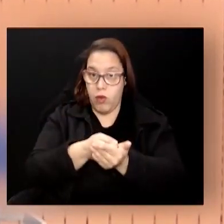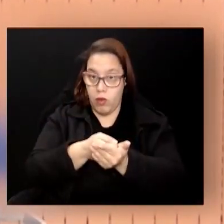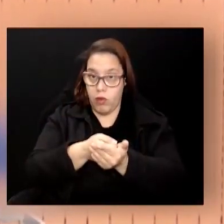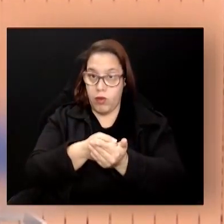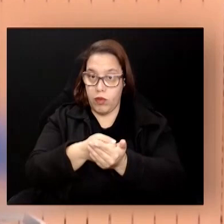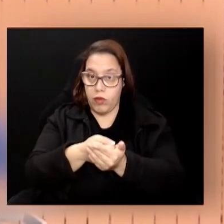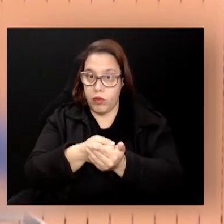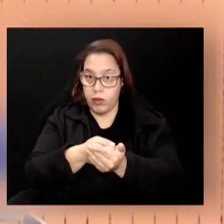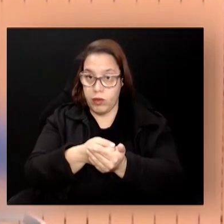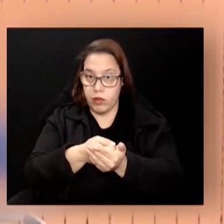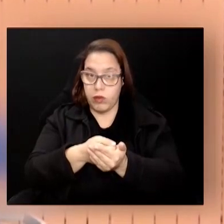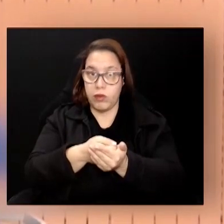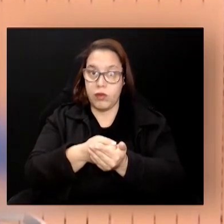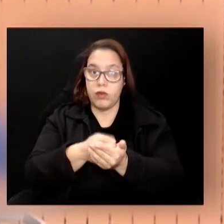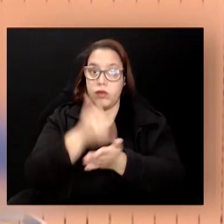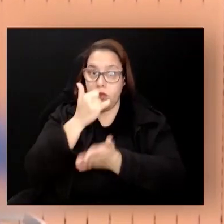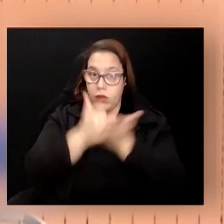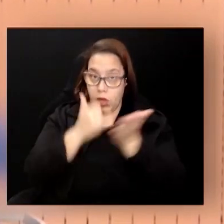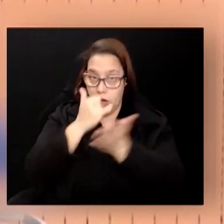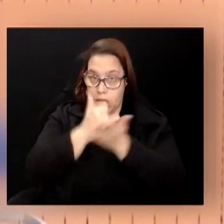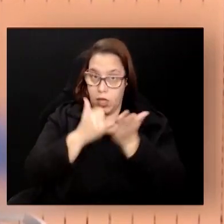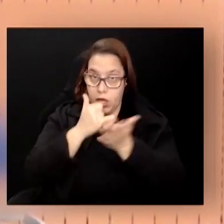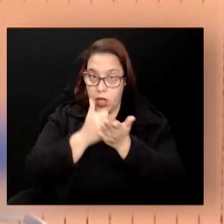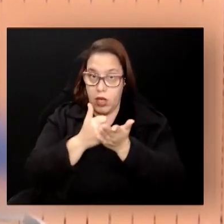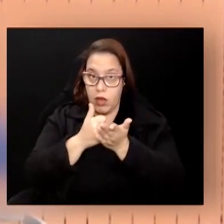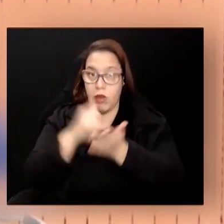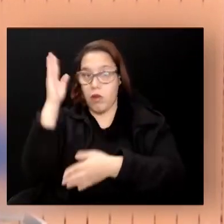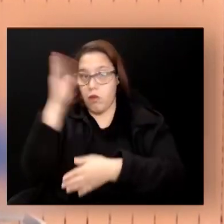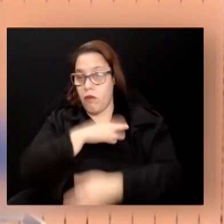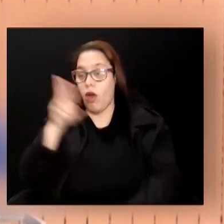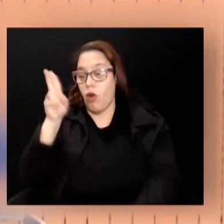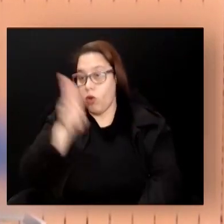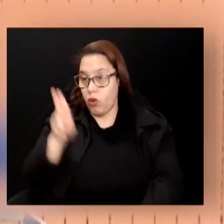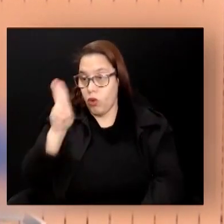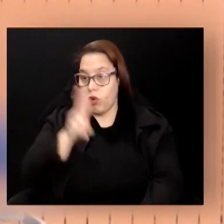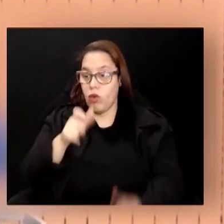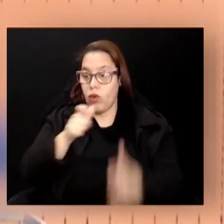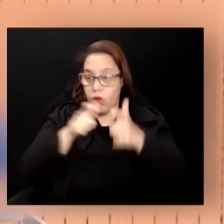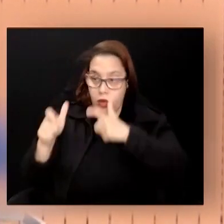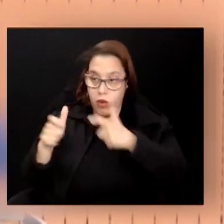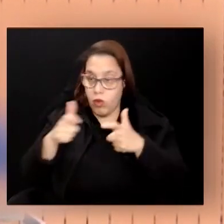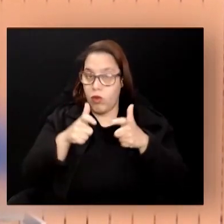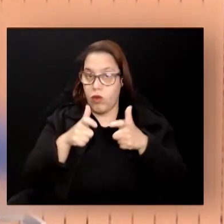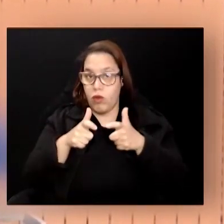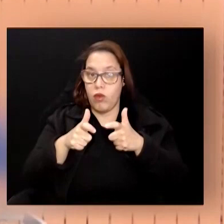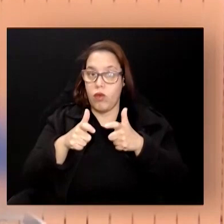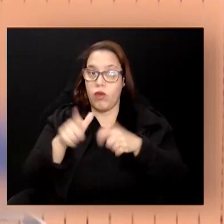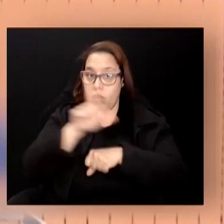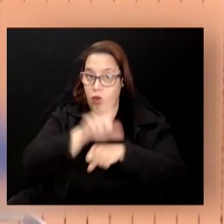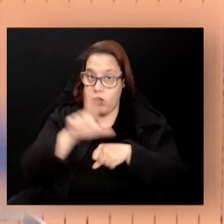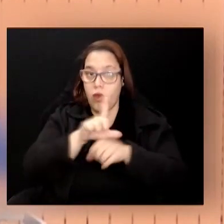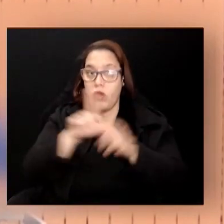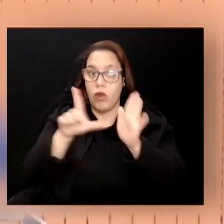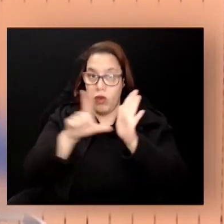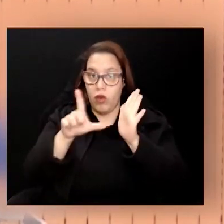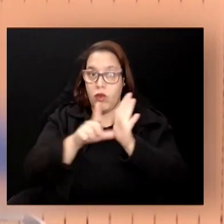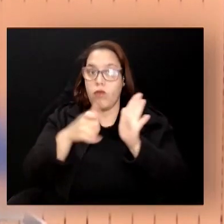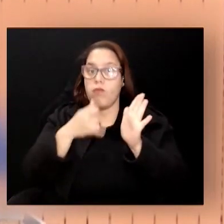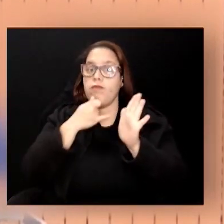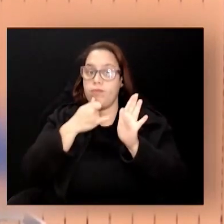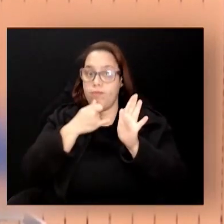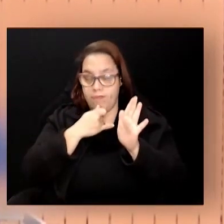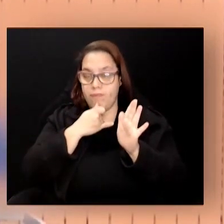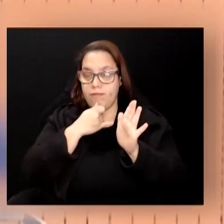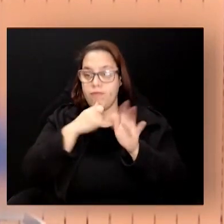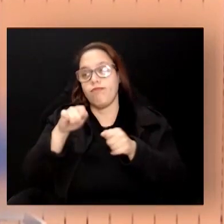taxas, com relação ao mau uso dos espaços de comércio e, infelizmente, tem muita gente que faz esse tipo de